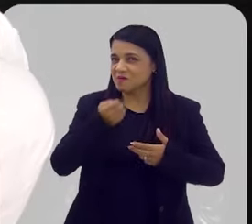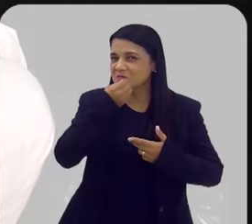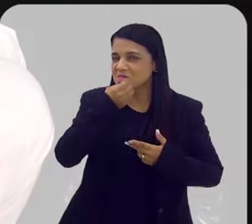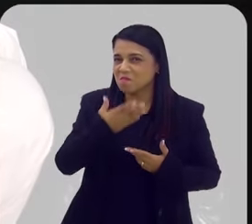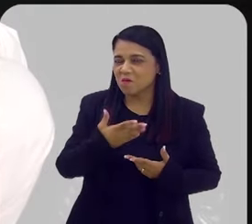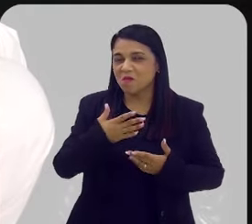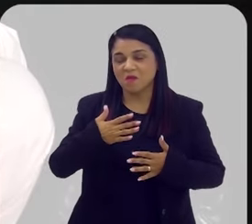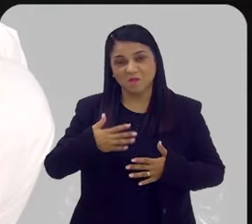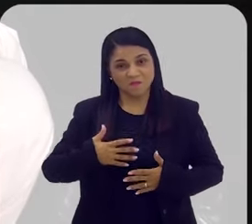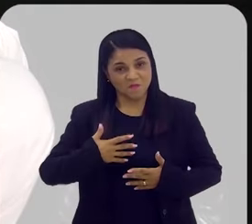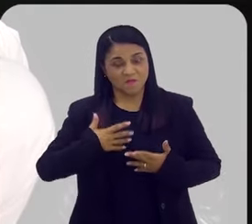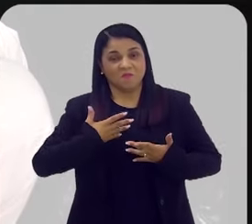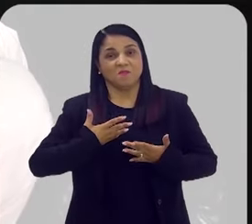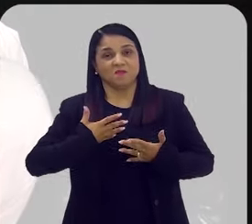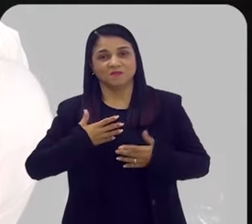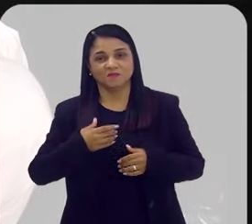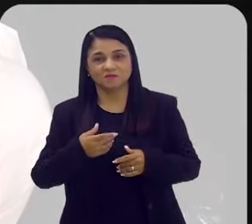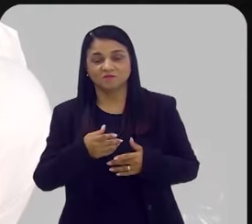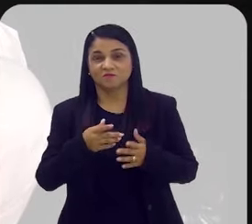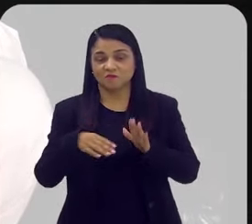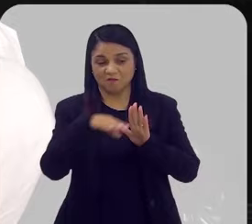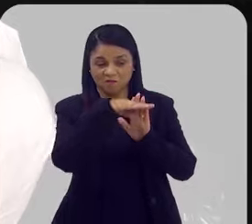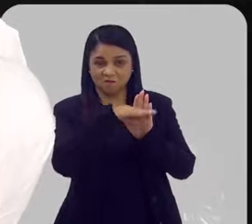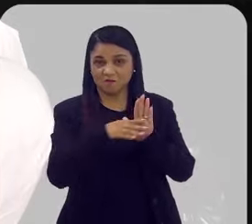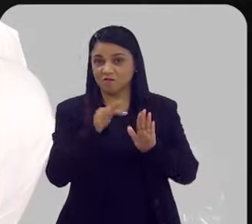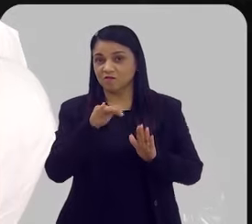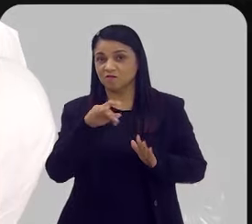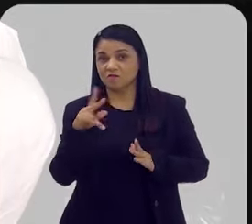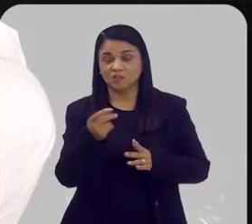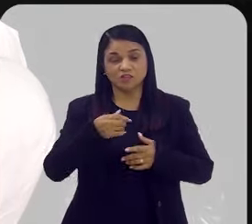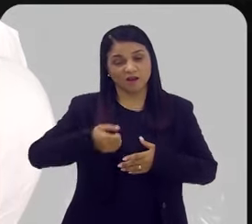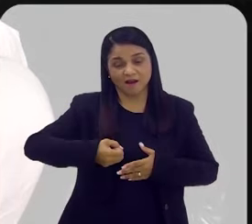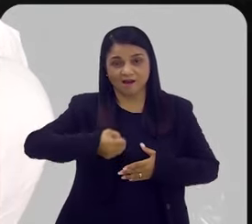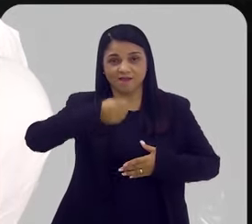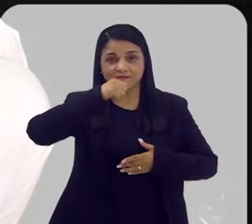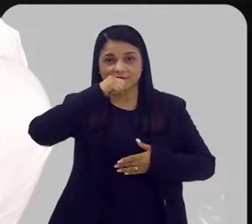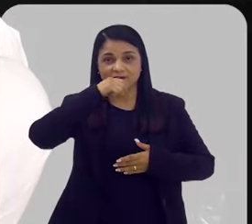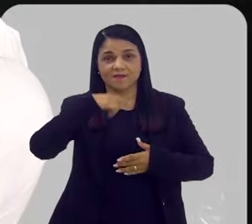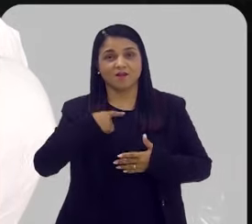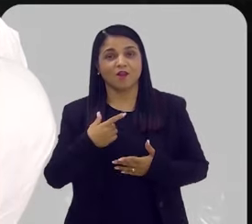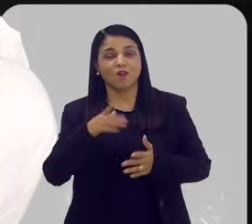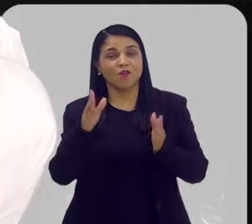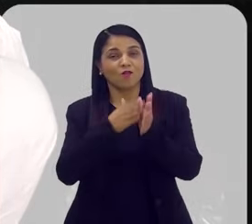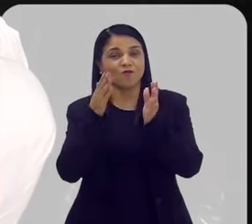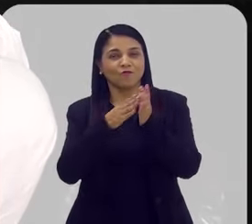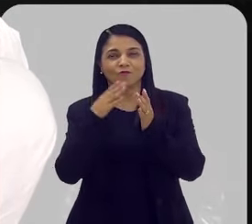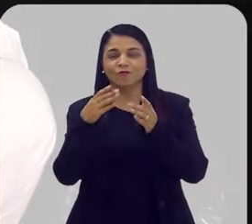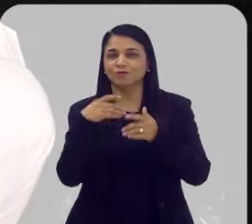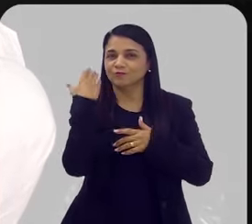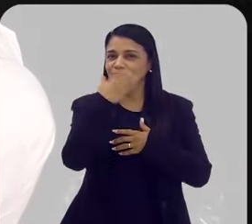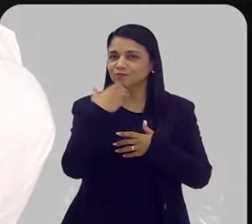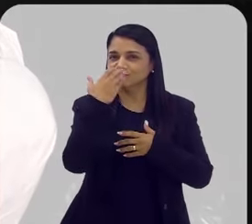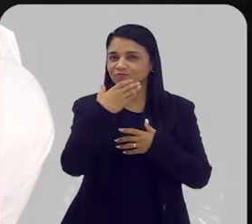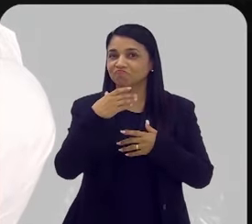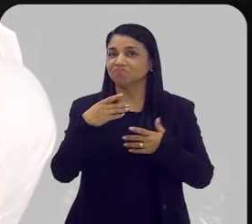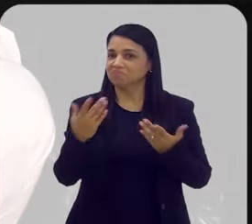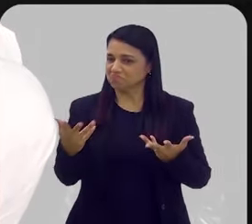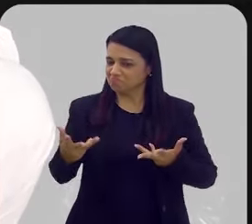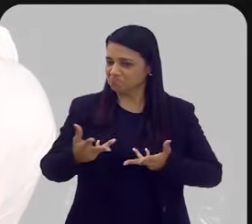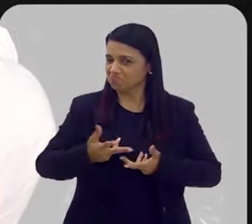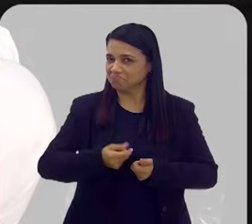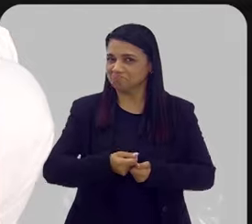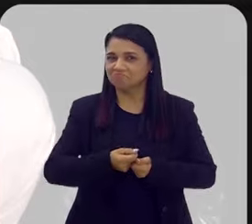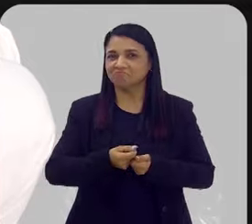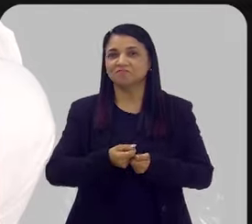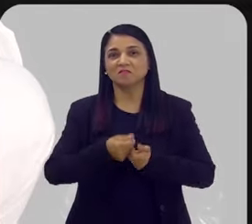Eita, coisa boa, eu fico muito pressionado que hoje o programa tem ficha, tem canequinha ali, louvossom. A gente tá realmente em cima da